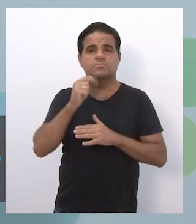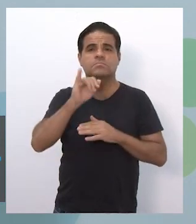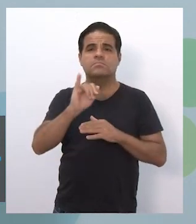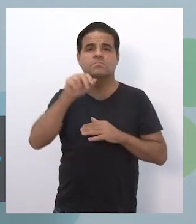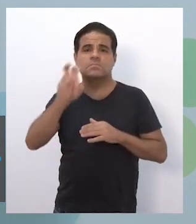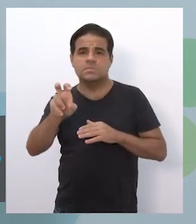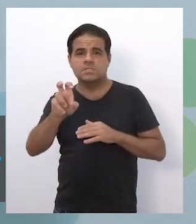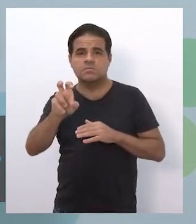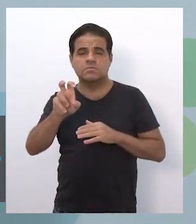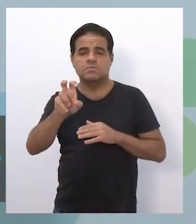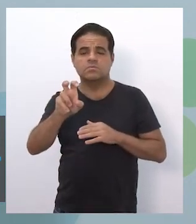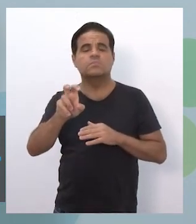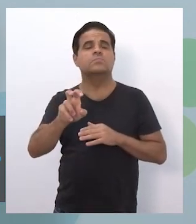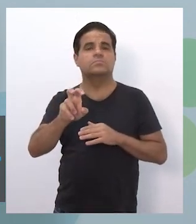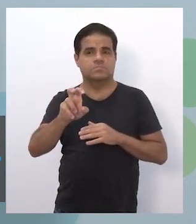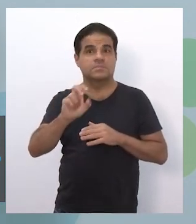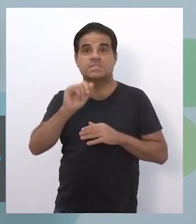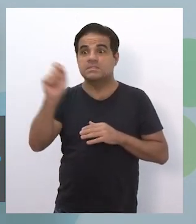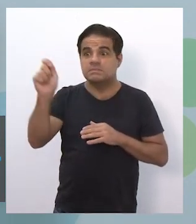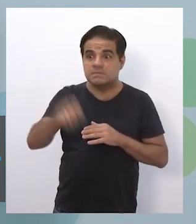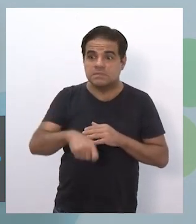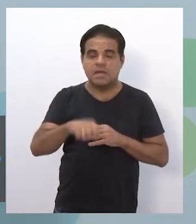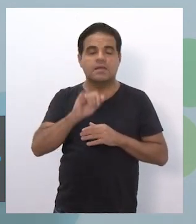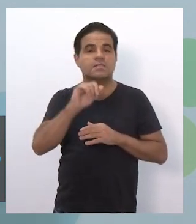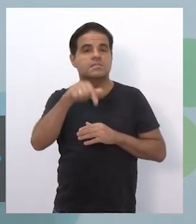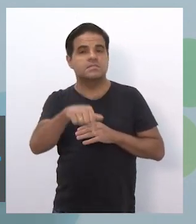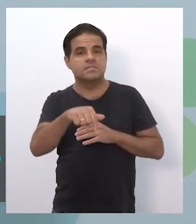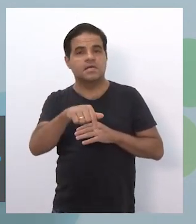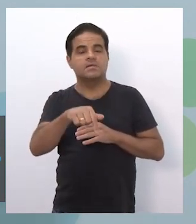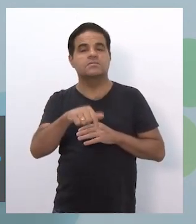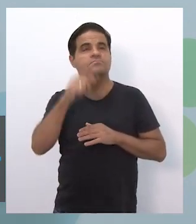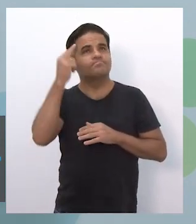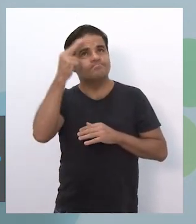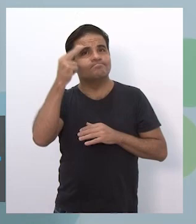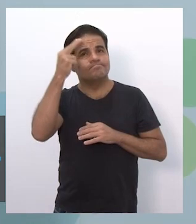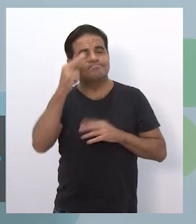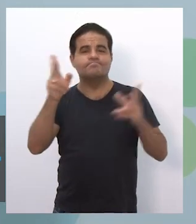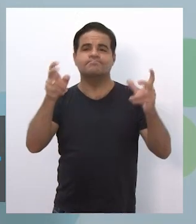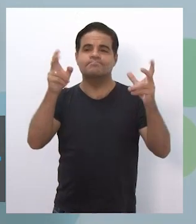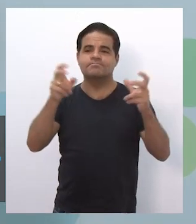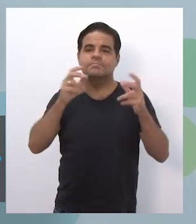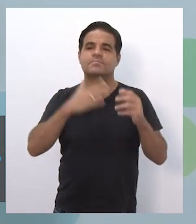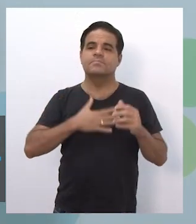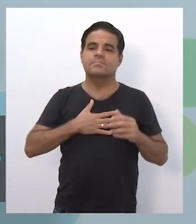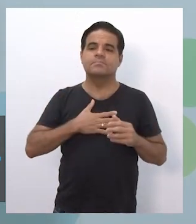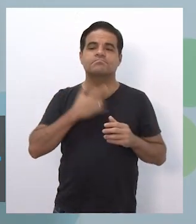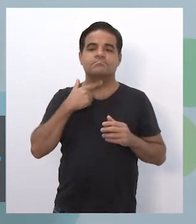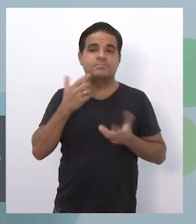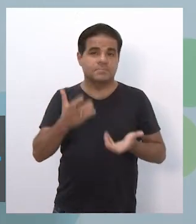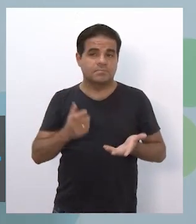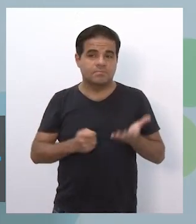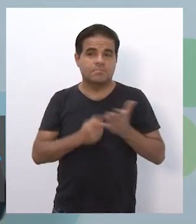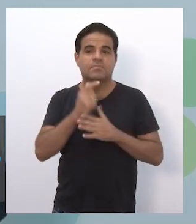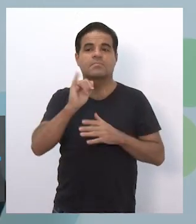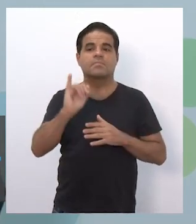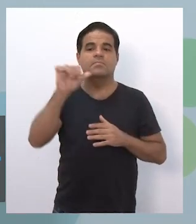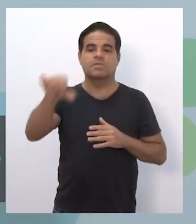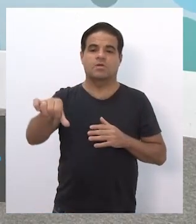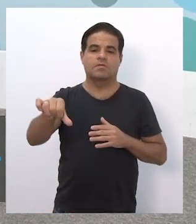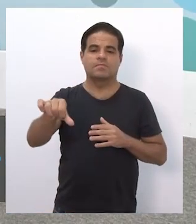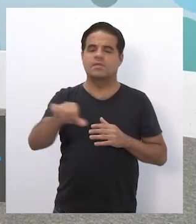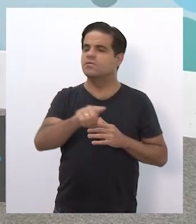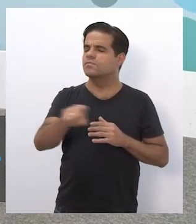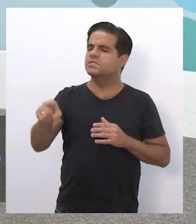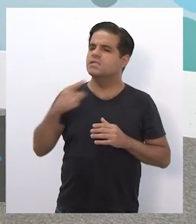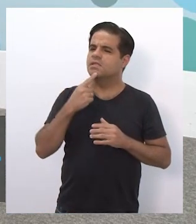i5, e se der o i7, e o sonho de consumo, que nem o professor falou, é um i9 mesmo, né? Ô Felipe, você está